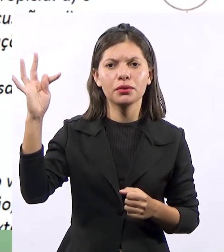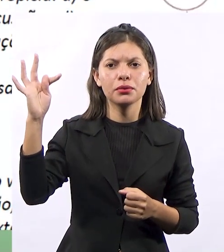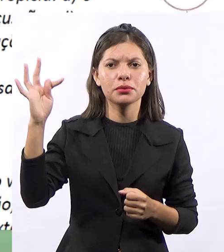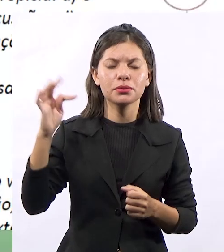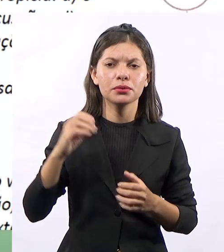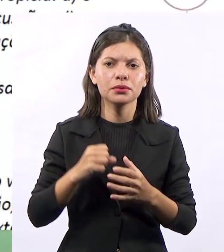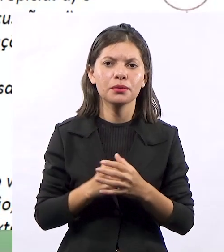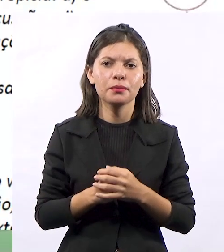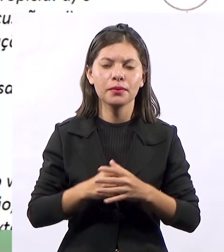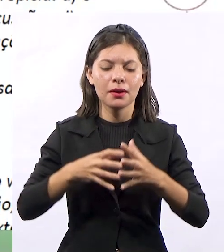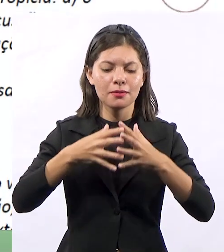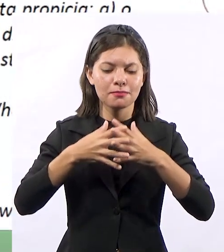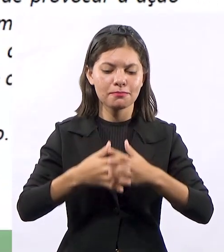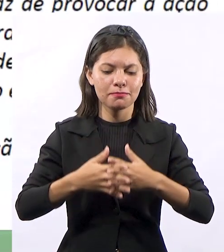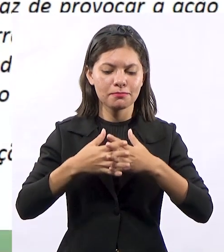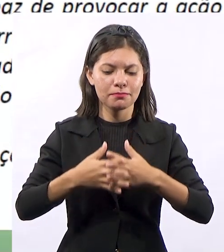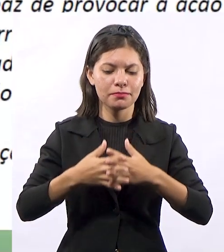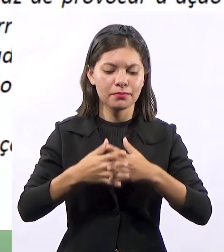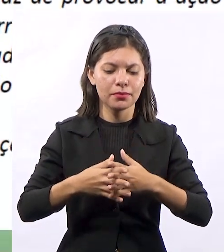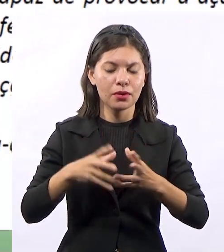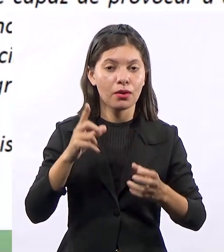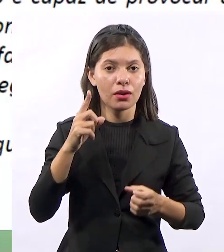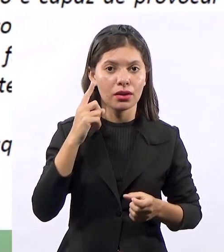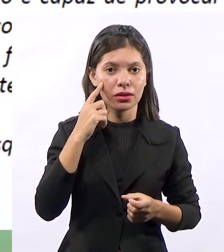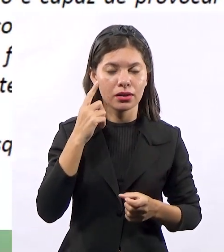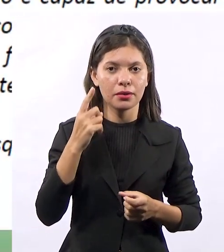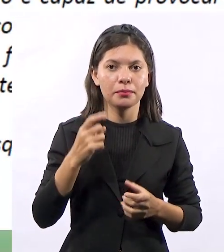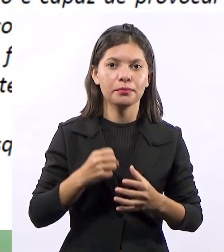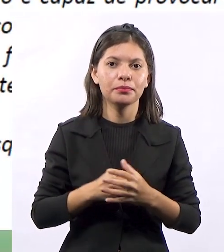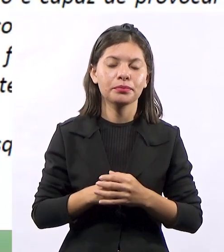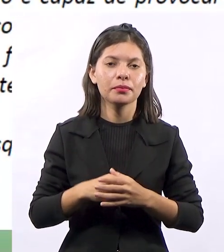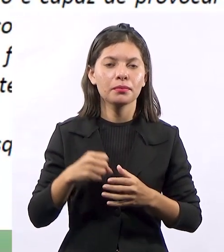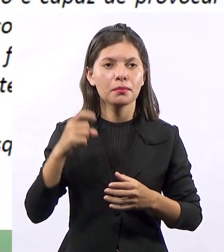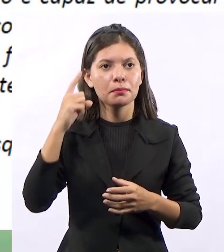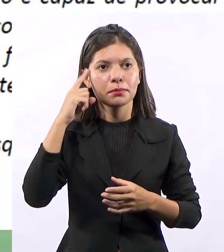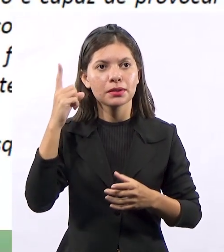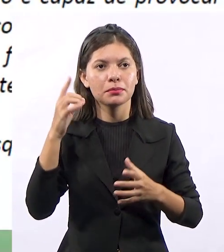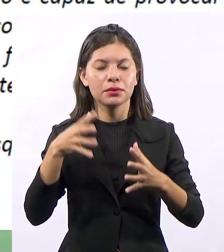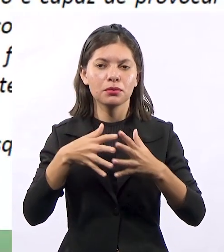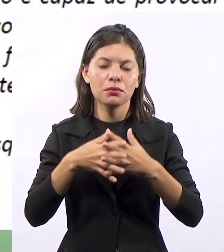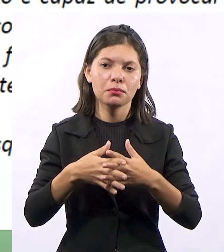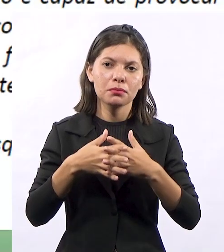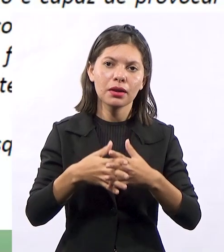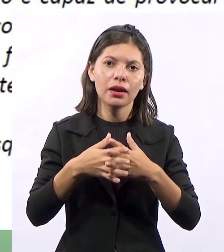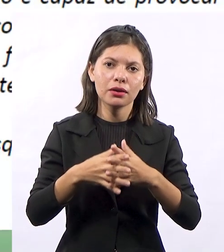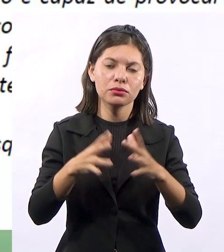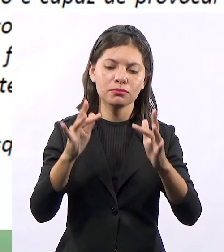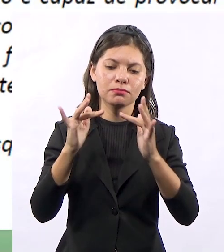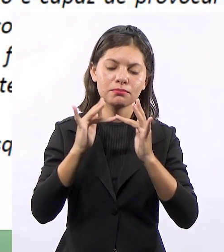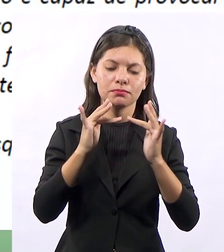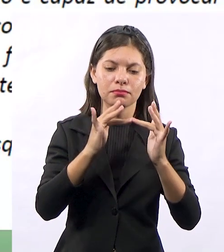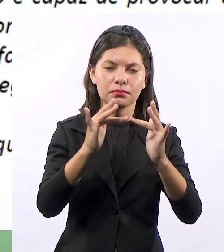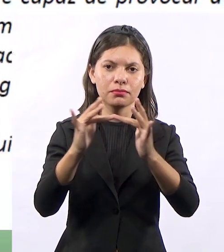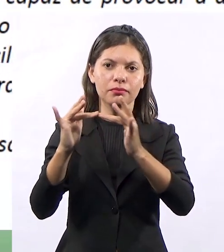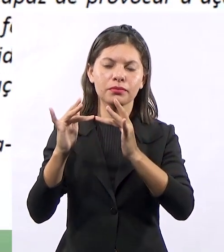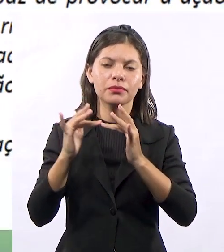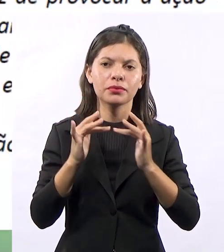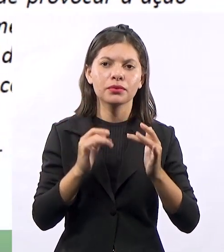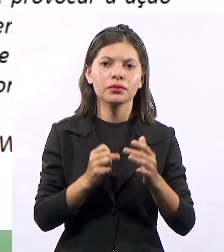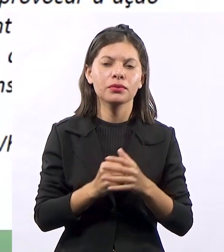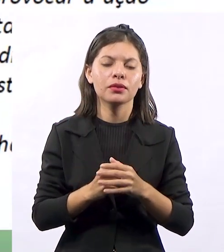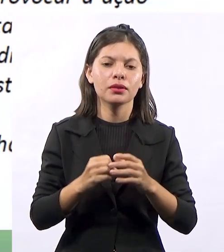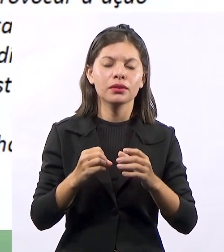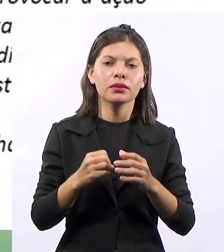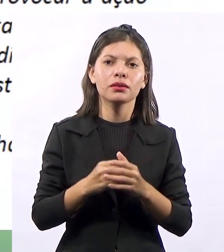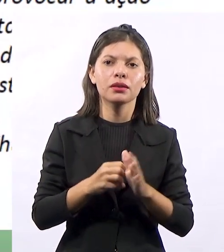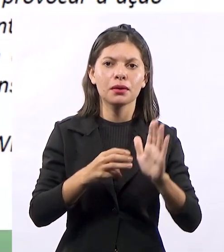no pensamento complexo, então olha aqui, pensamento complexo bem aqui em cima, no conectivismo e na